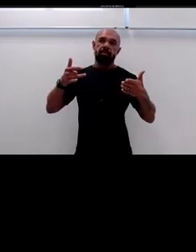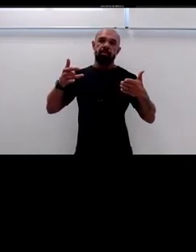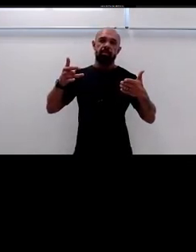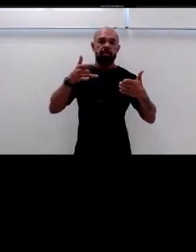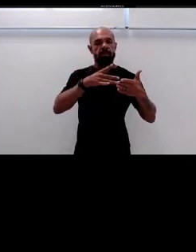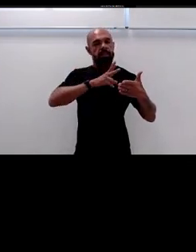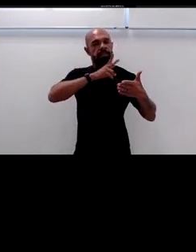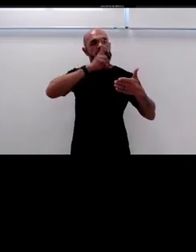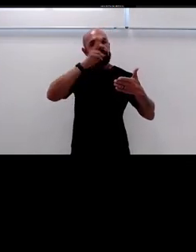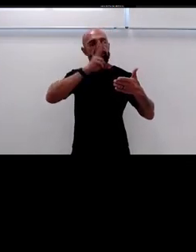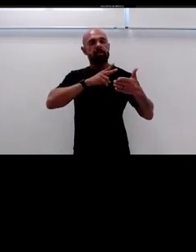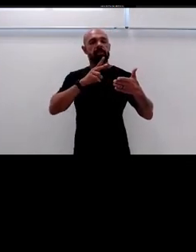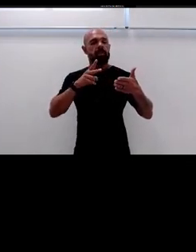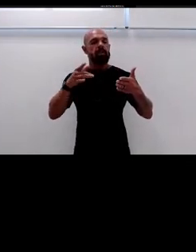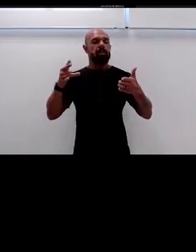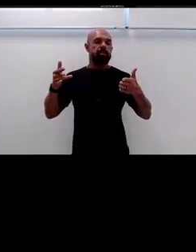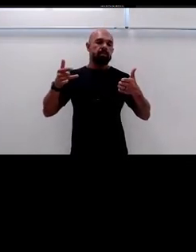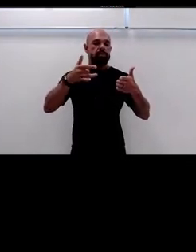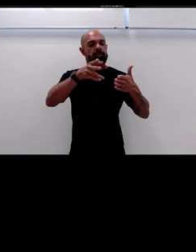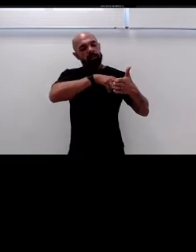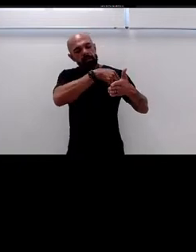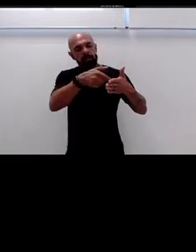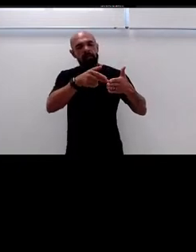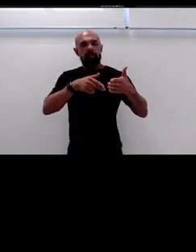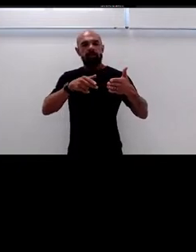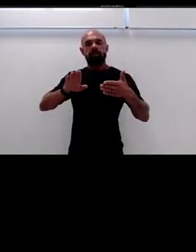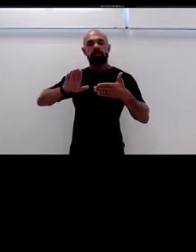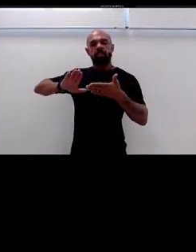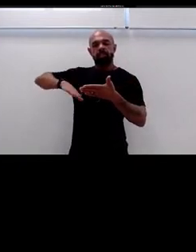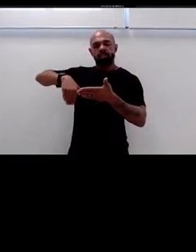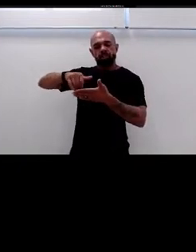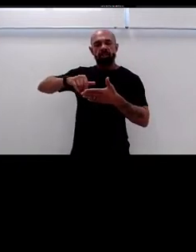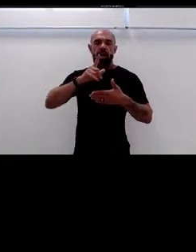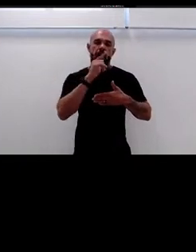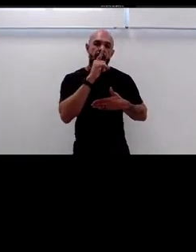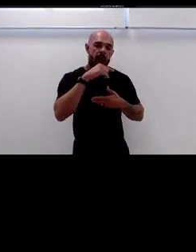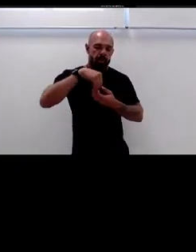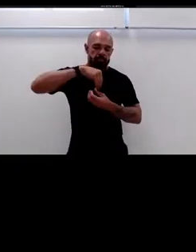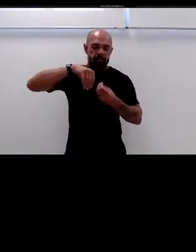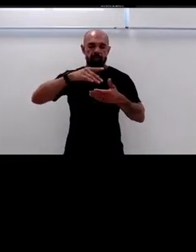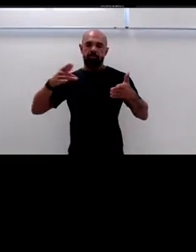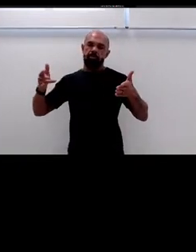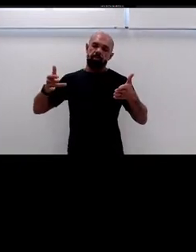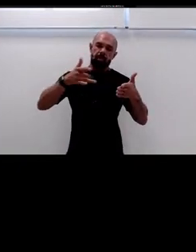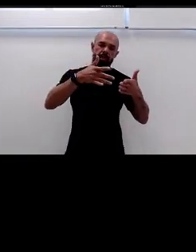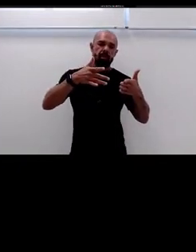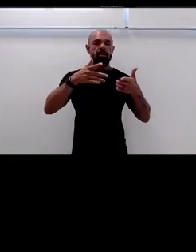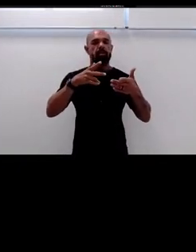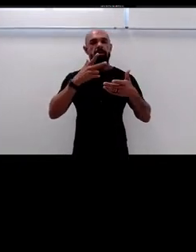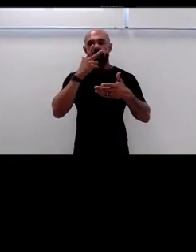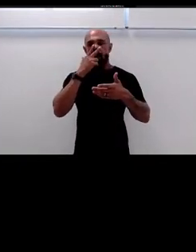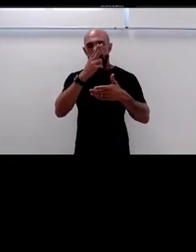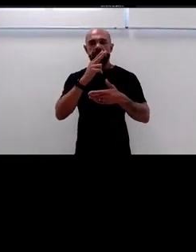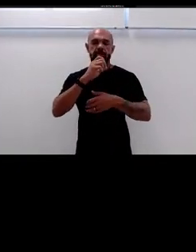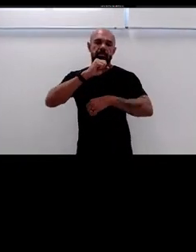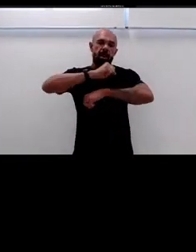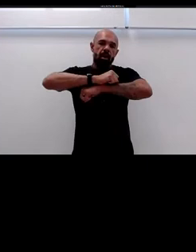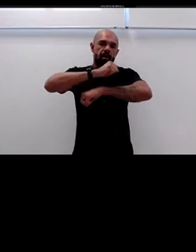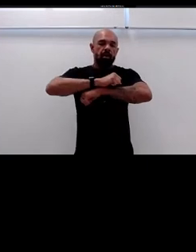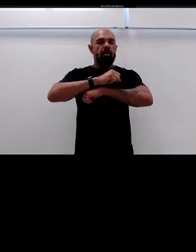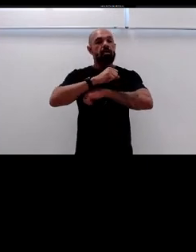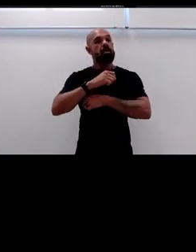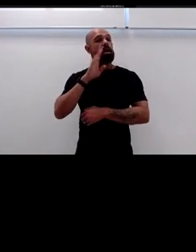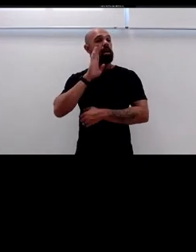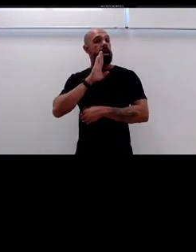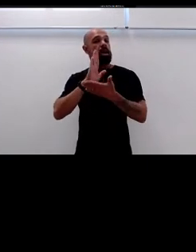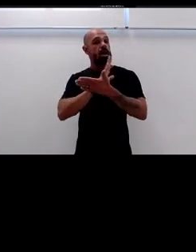intensidade da tinta com água. Eu tipo faço... sai quase uma velatura. O legal é que algumas pessoas